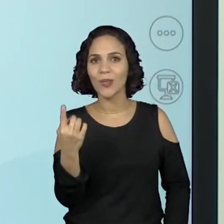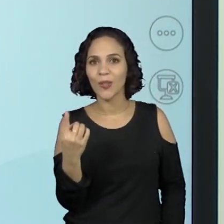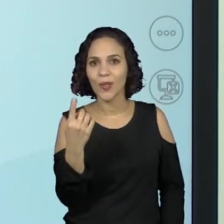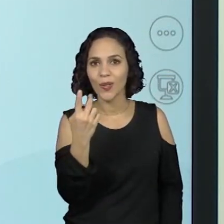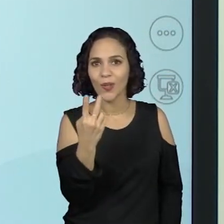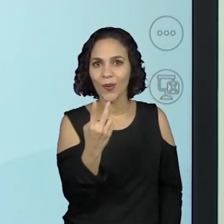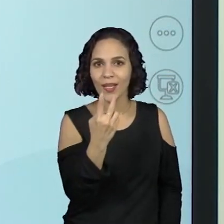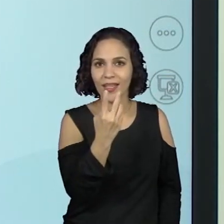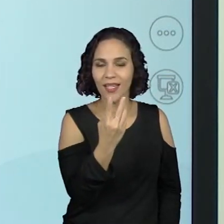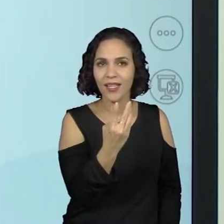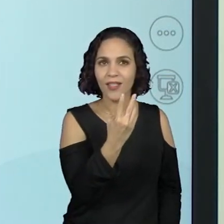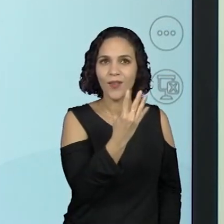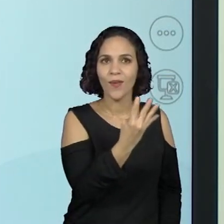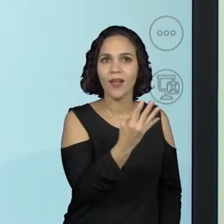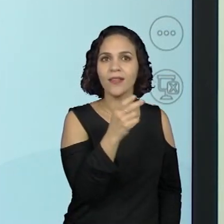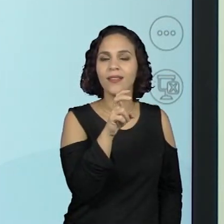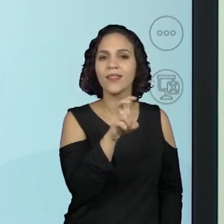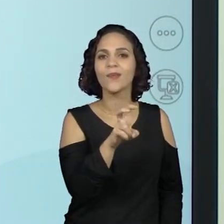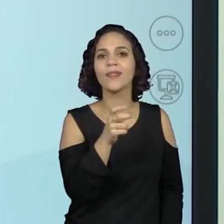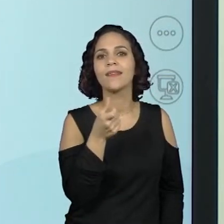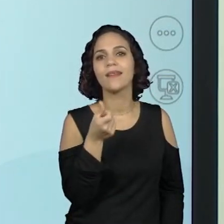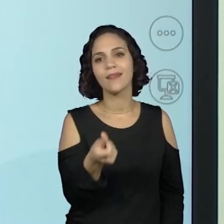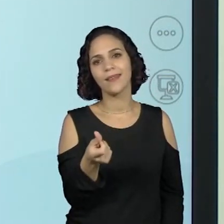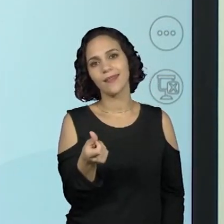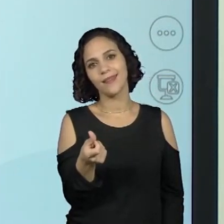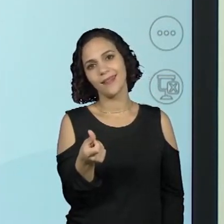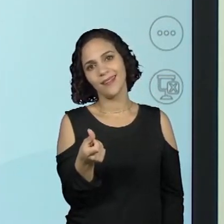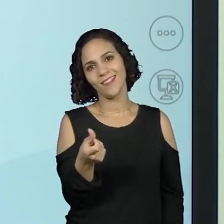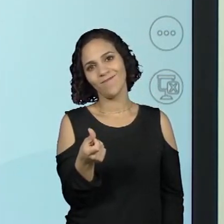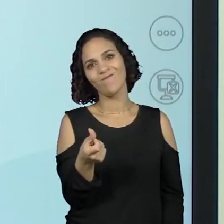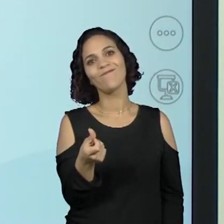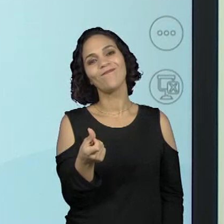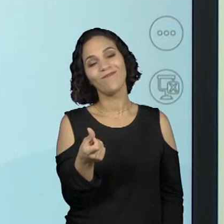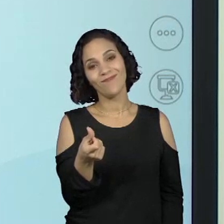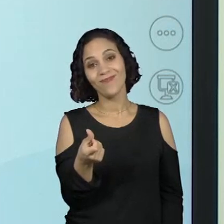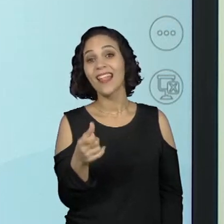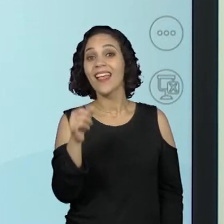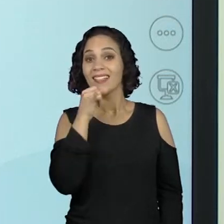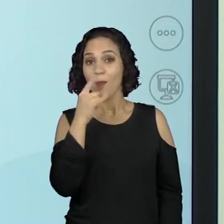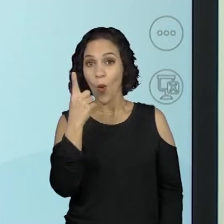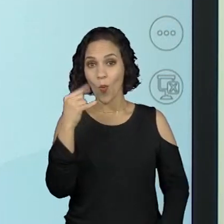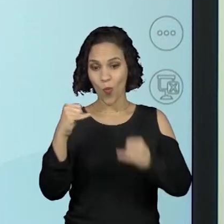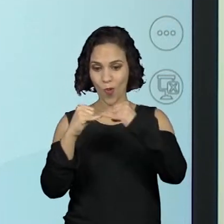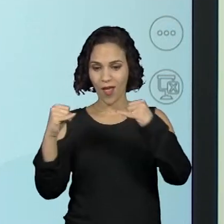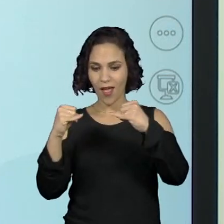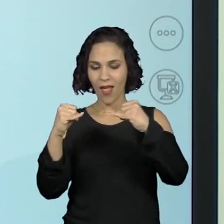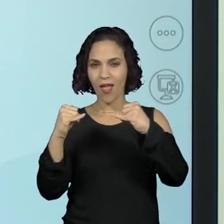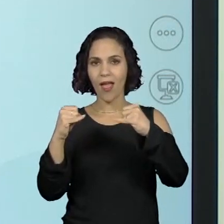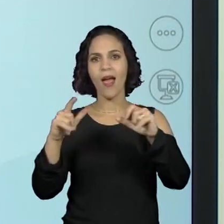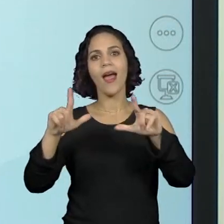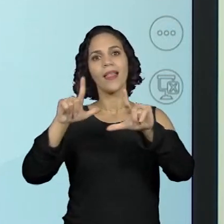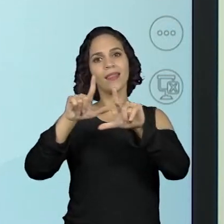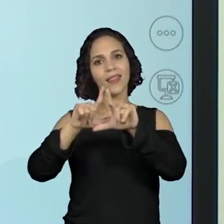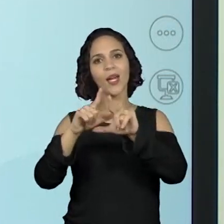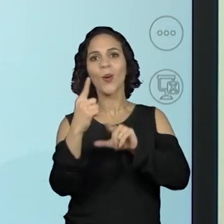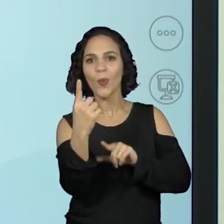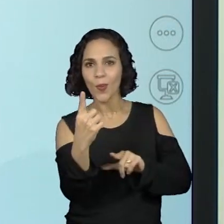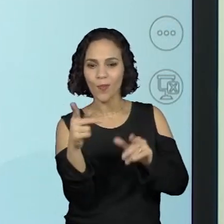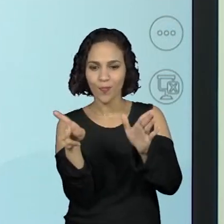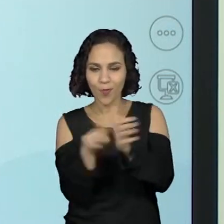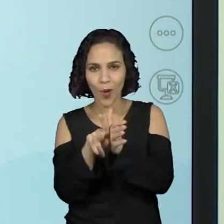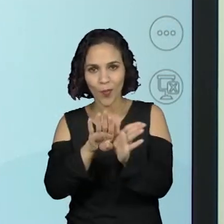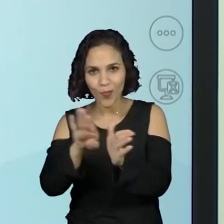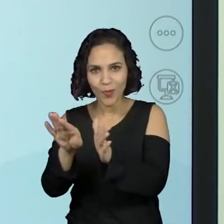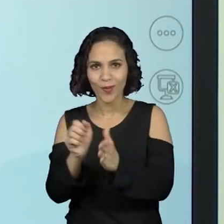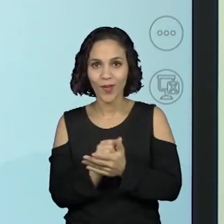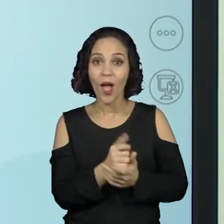3, 4, 5, 6. 6 lados e para cada lado vou ter o